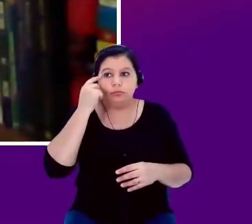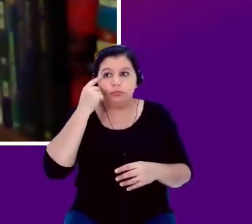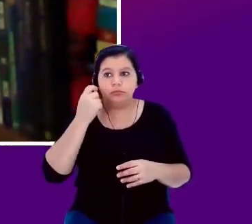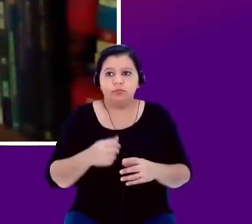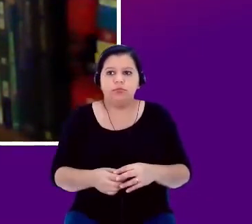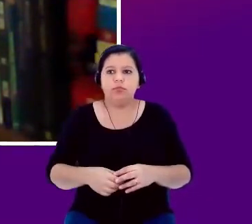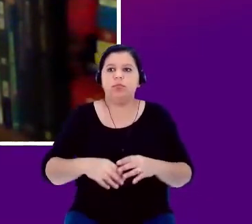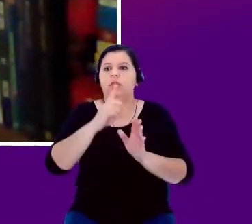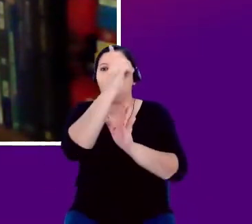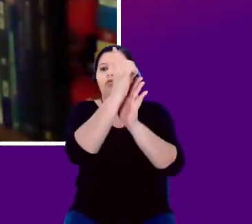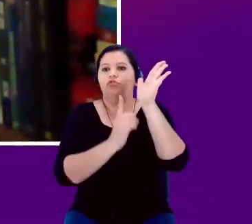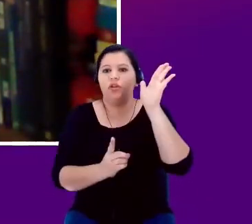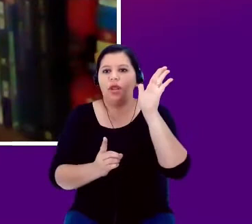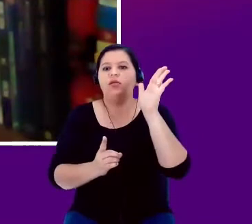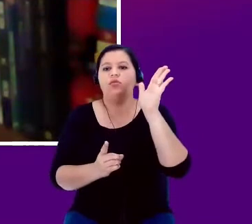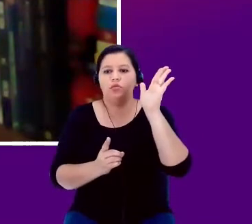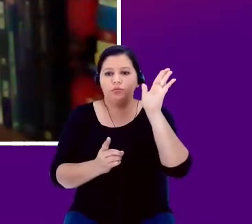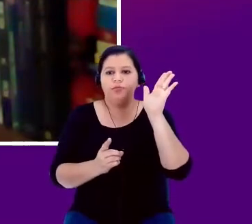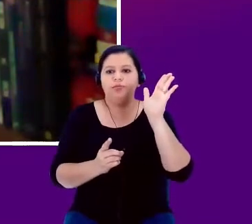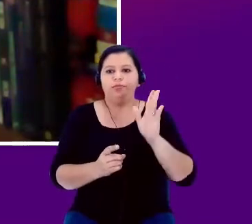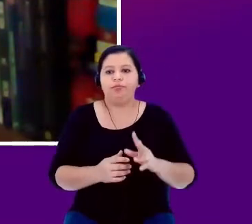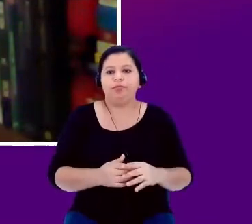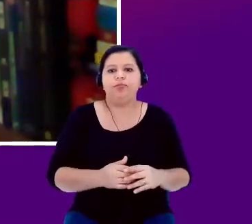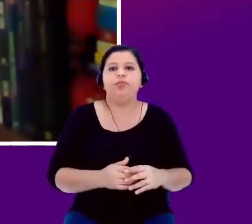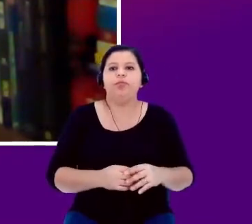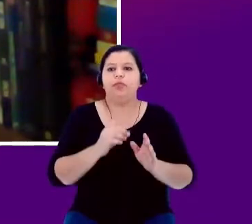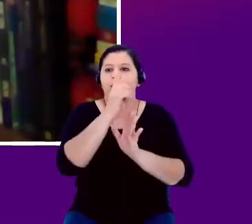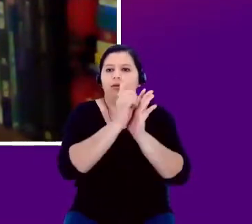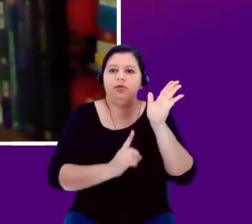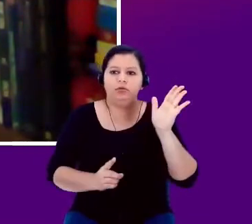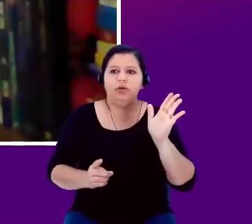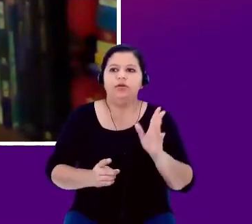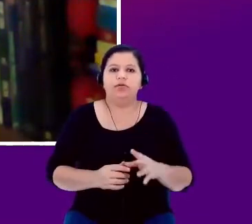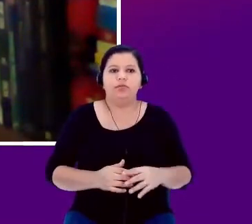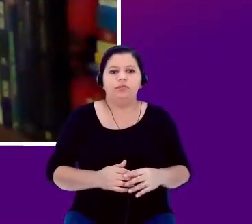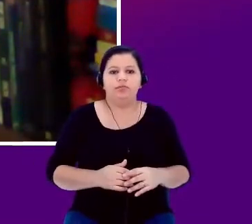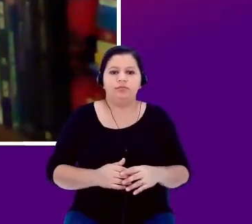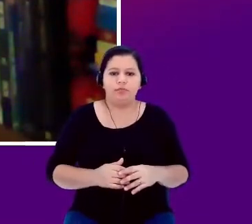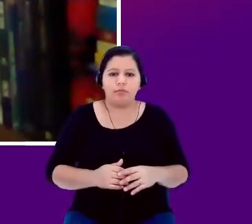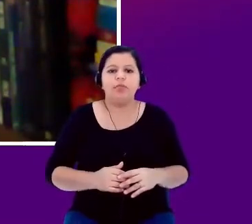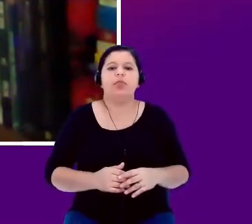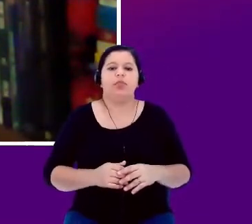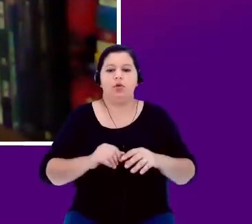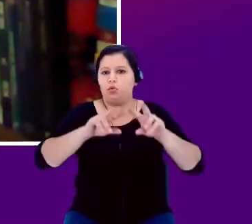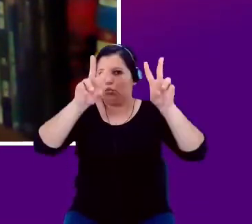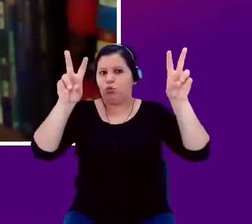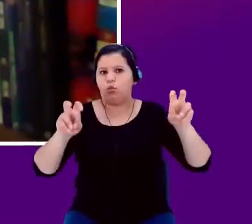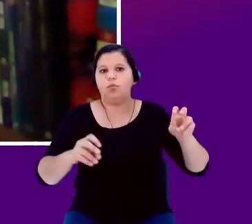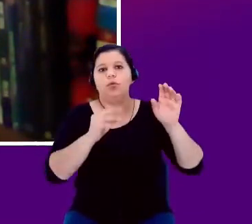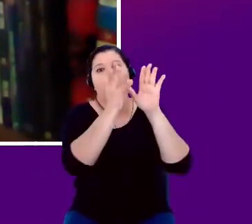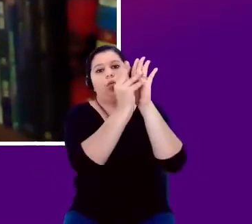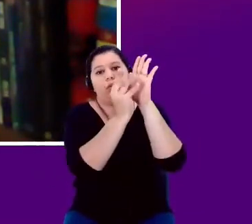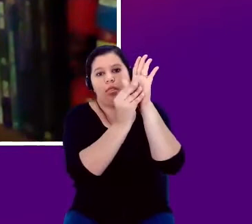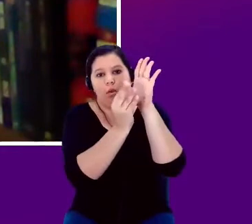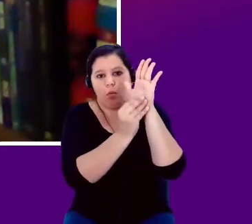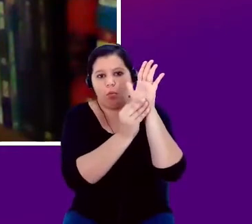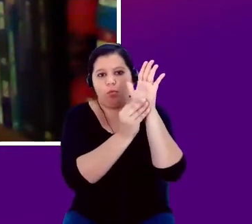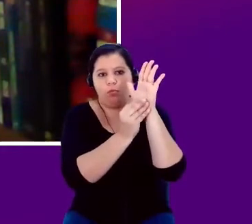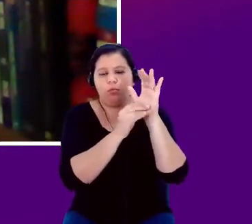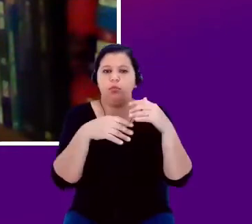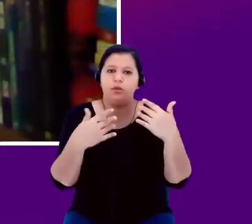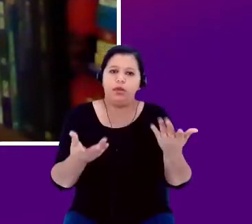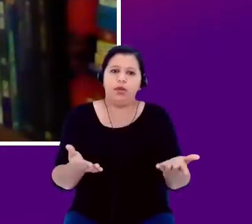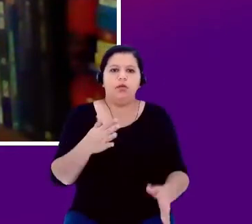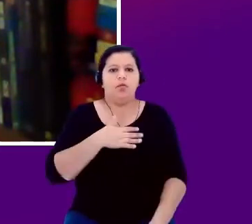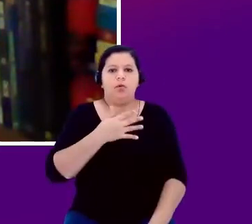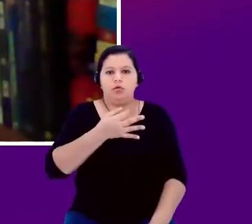direito de compartilhar seus dados, né, e ter todo o conhecimento sobre o conteúdo dos dados. Bom, esses são os meus